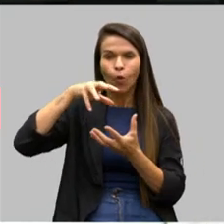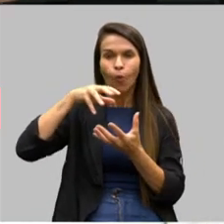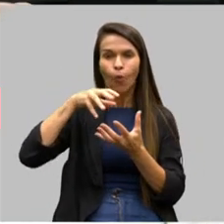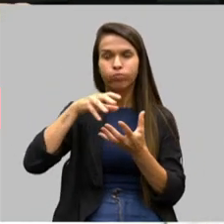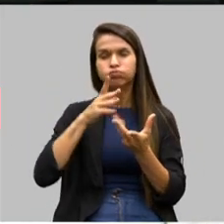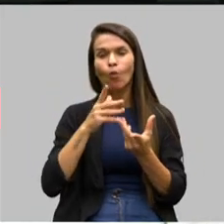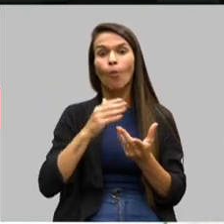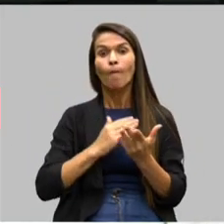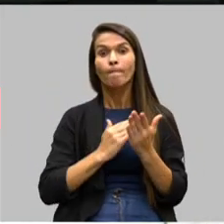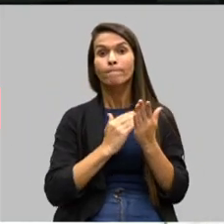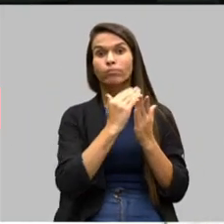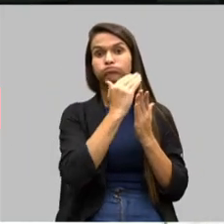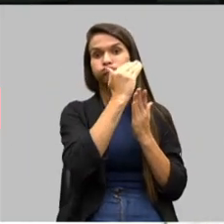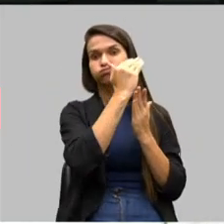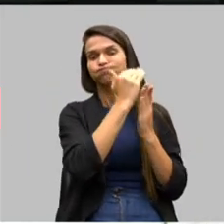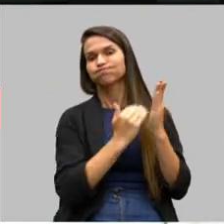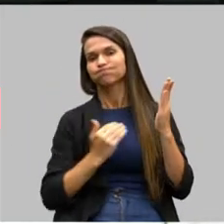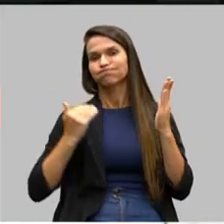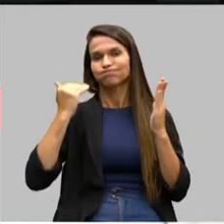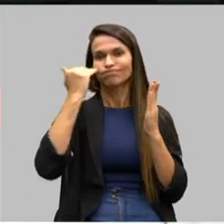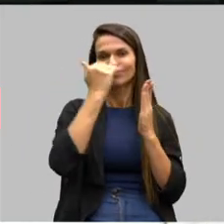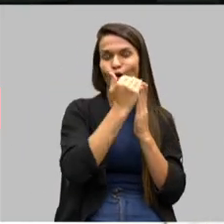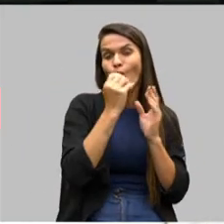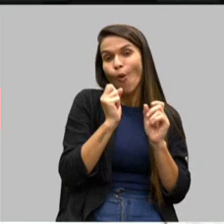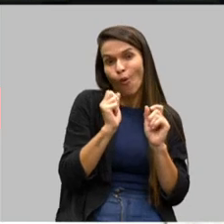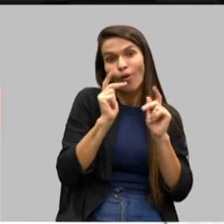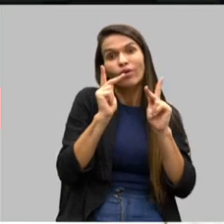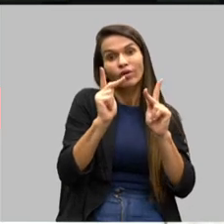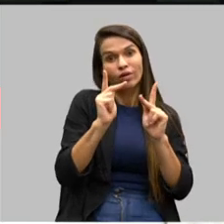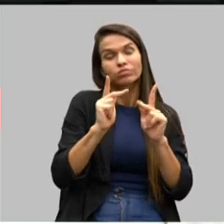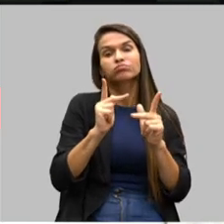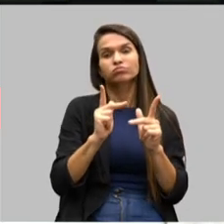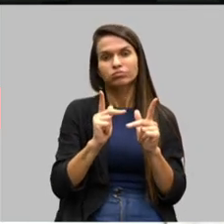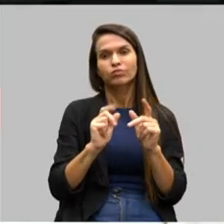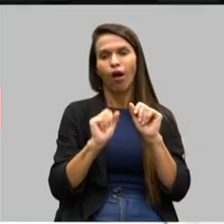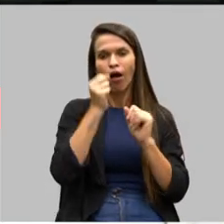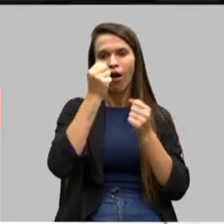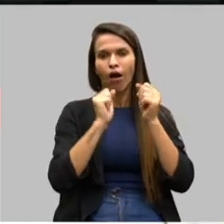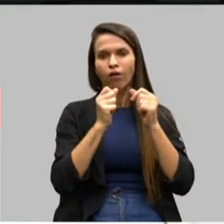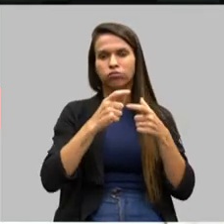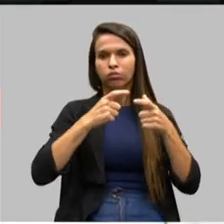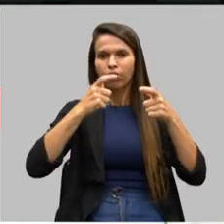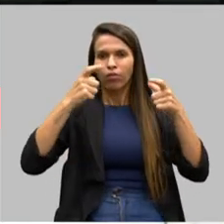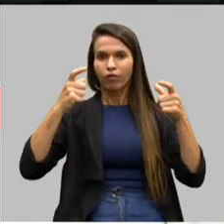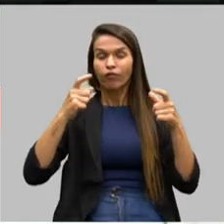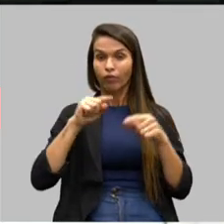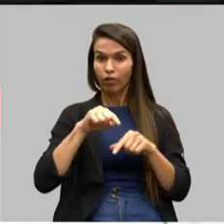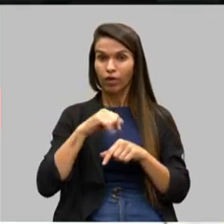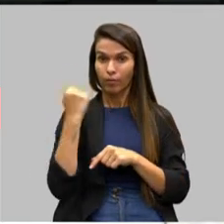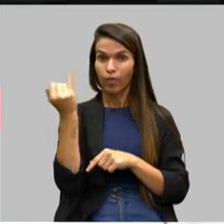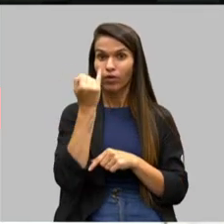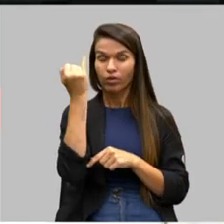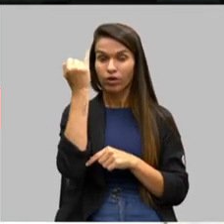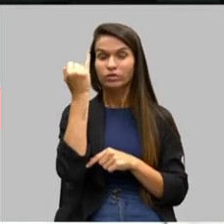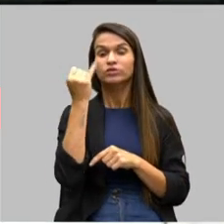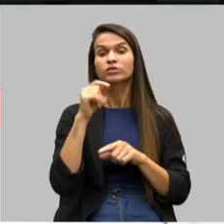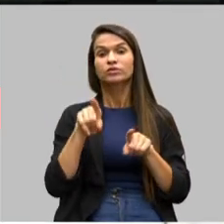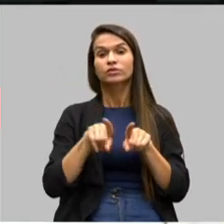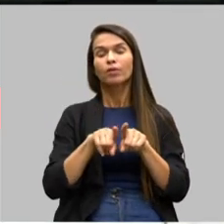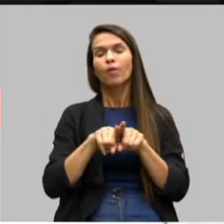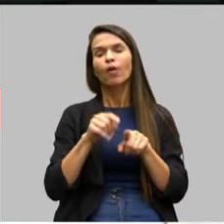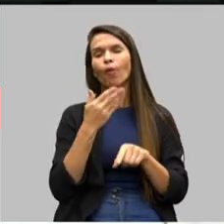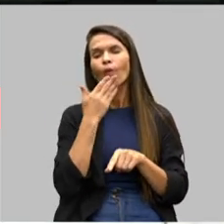começou a aumentar. Ok, a criação da máquina a vapor ela foi importante. E quais